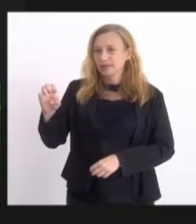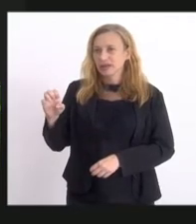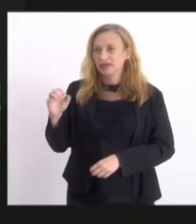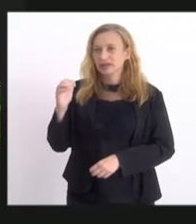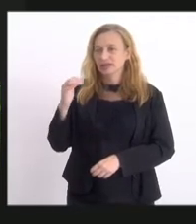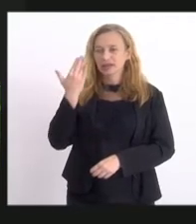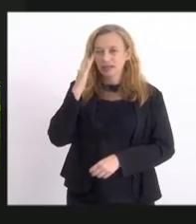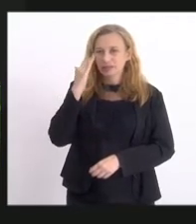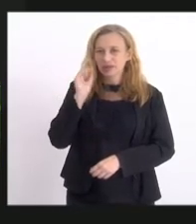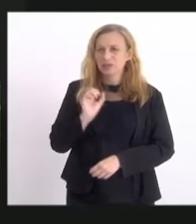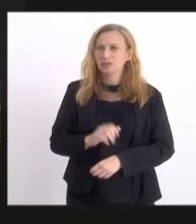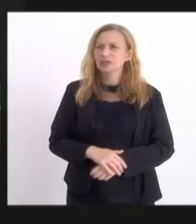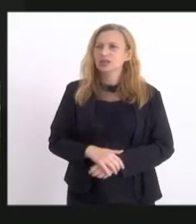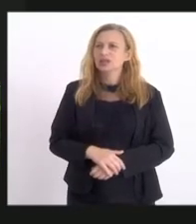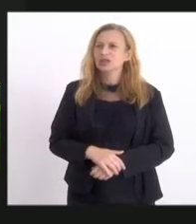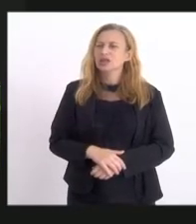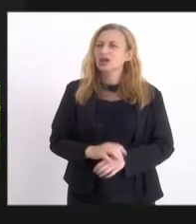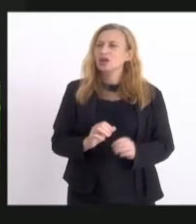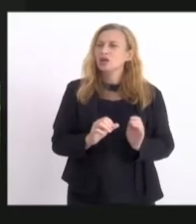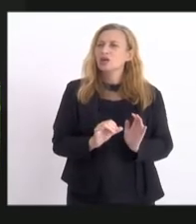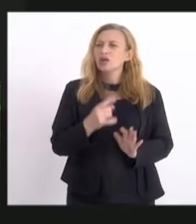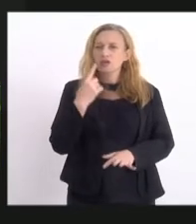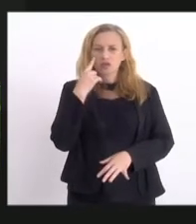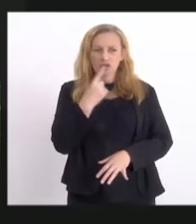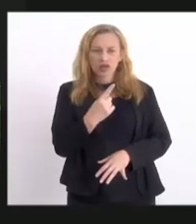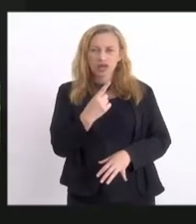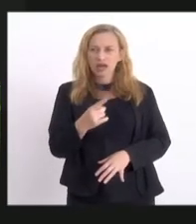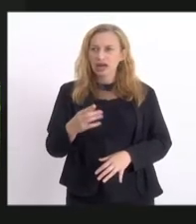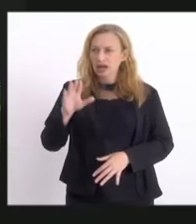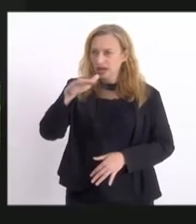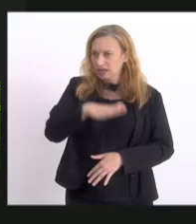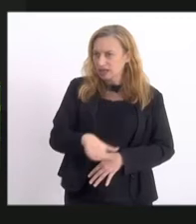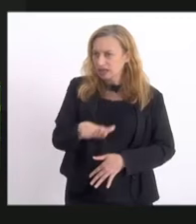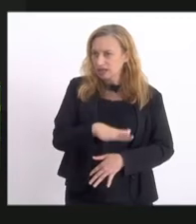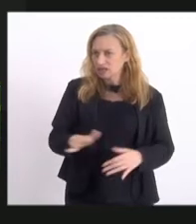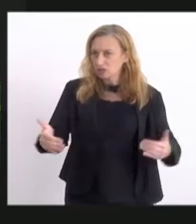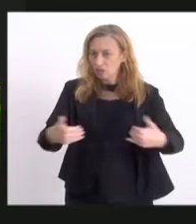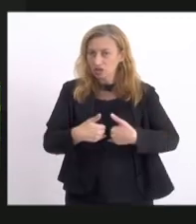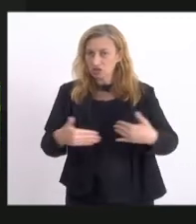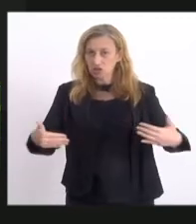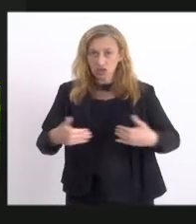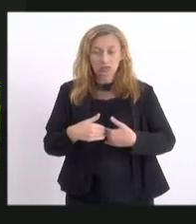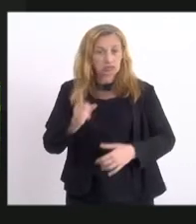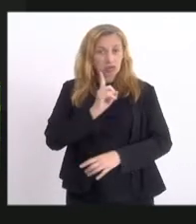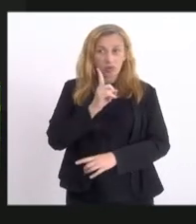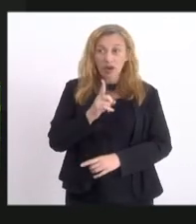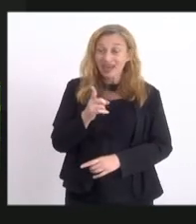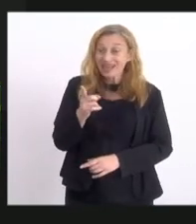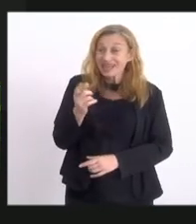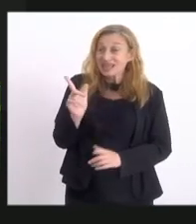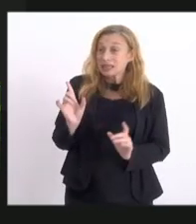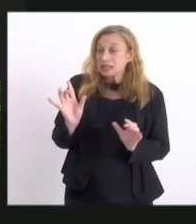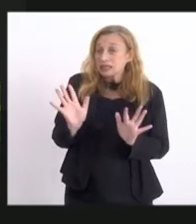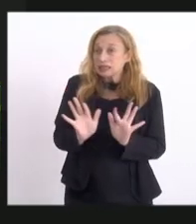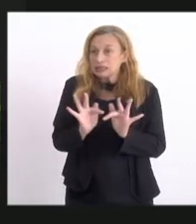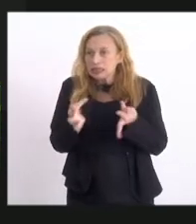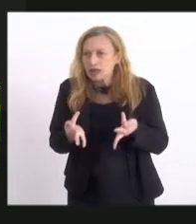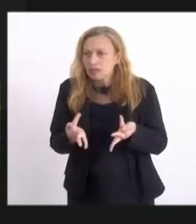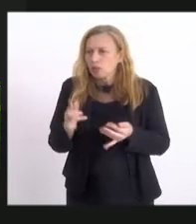Porque ao identificar uma criança com autismo, que não é simples por não ser uma